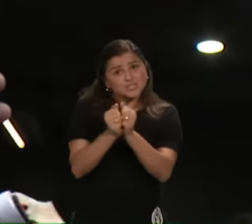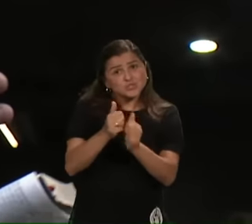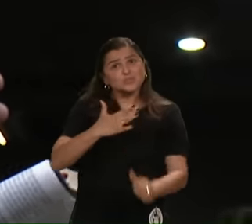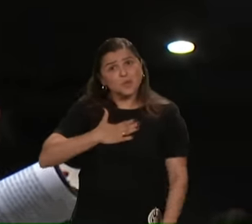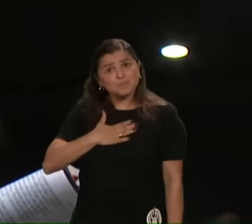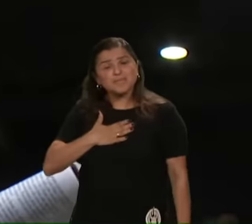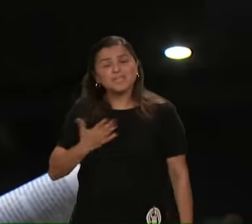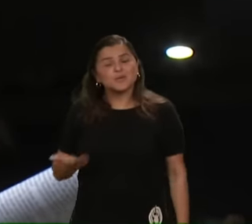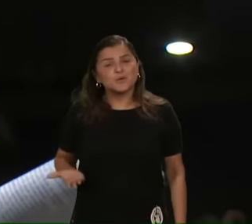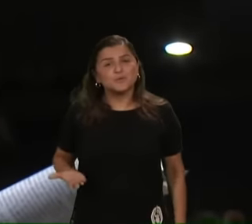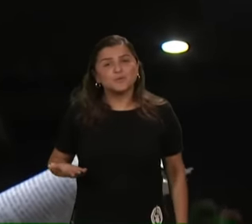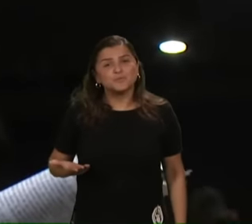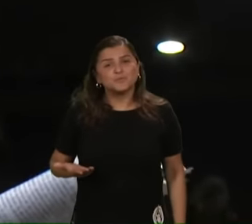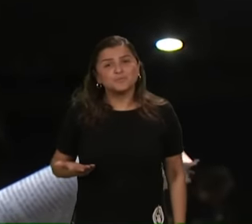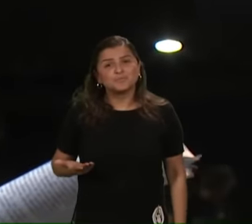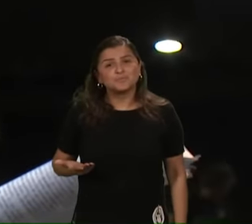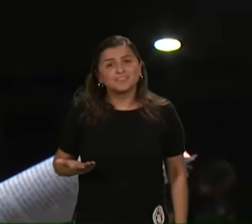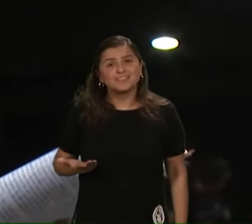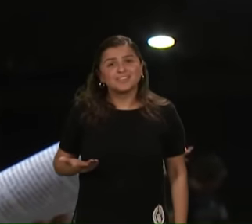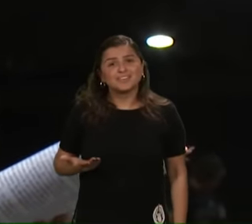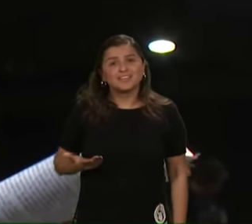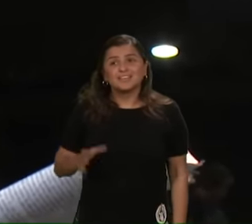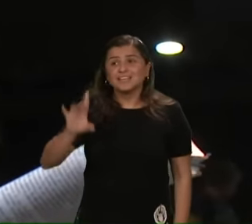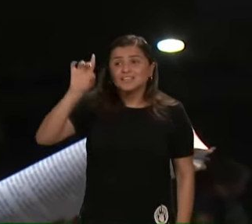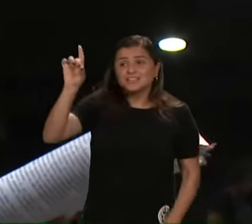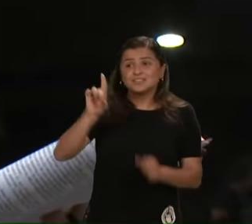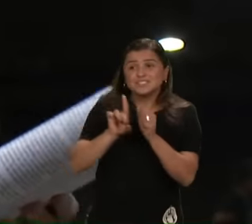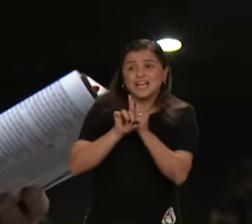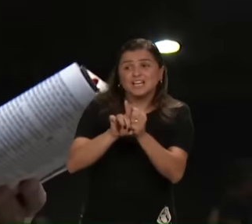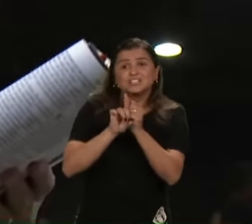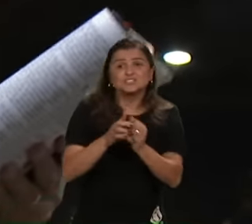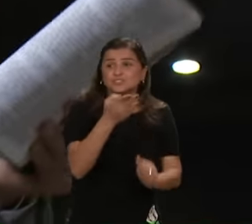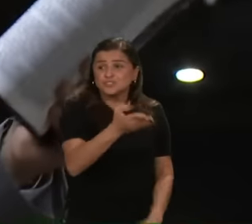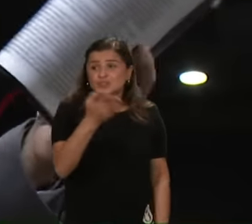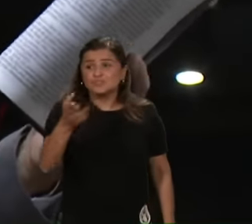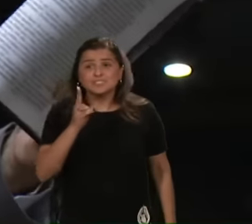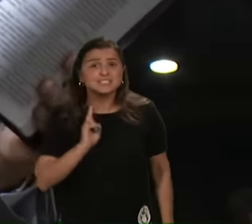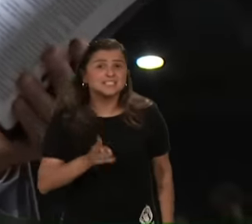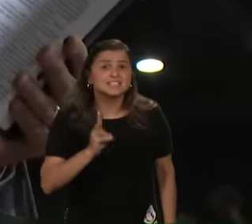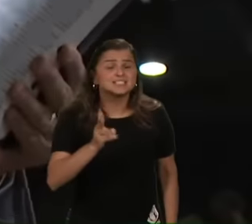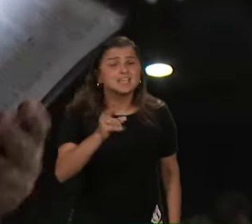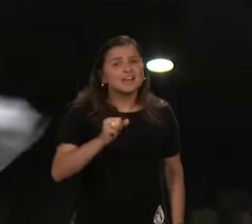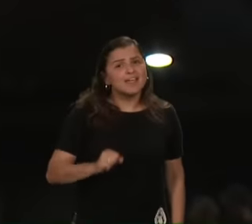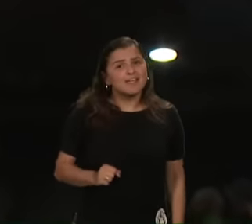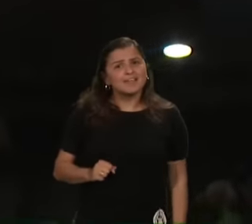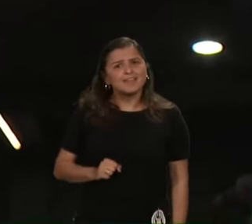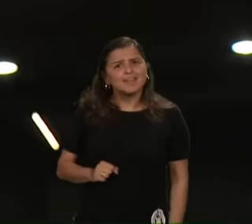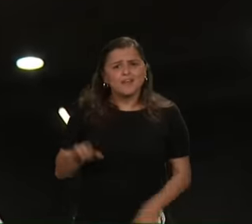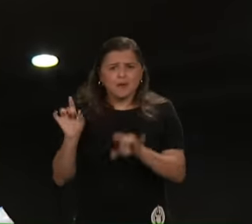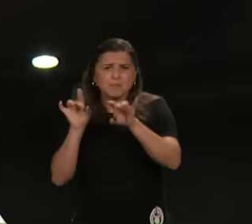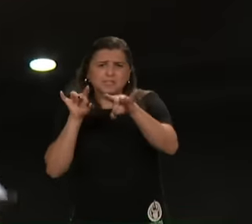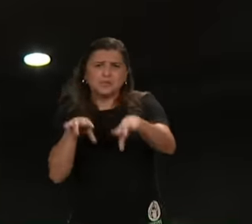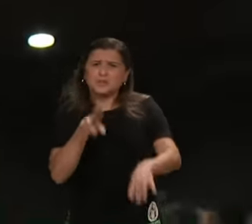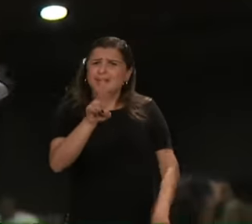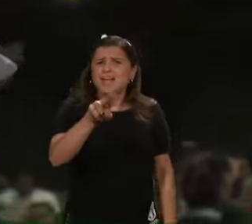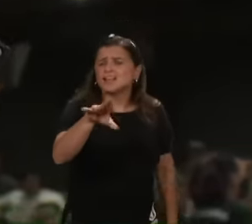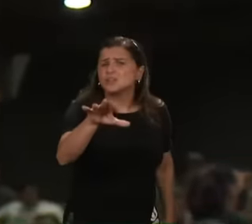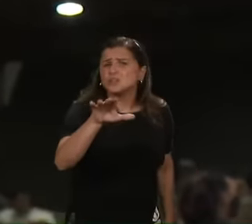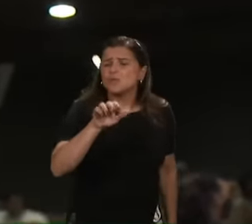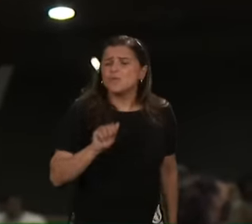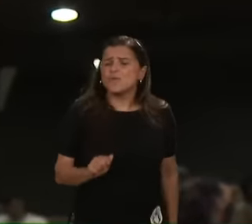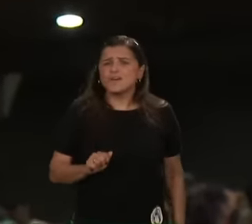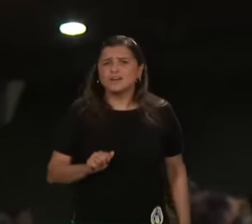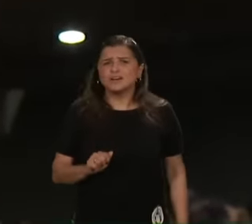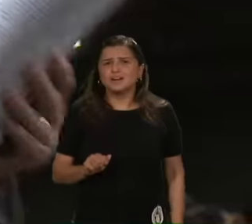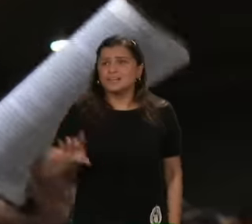Não há um momento sequer que Ele não esteja com você. Ele disse, eu nunca te deixarei. Da parte